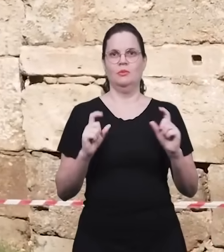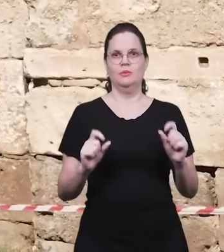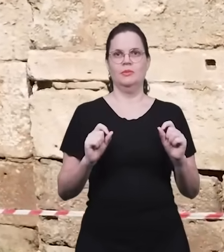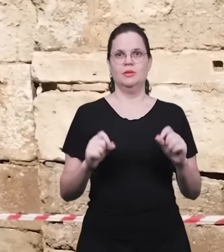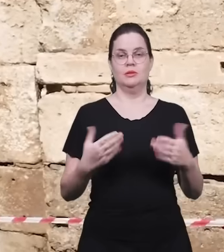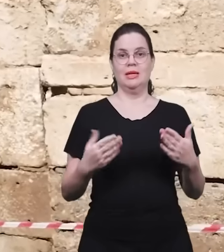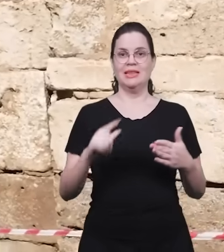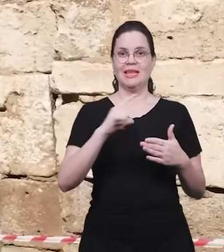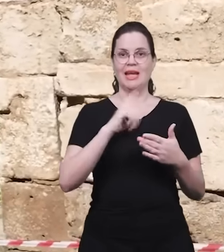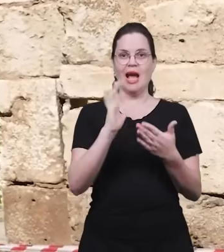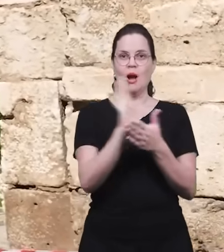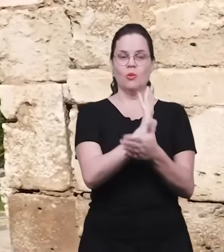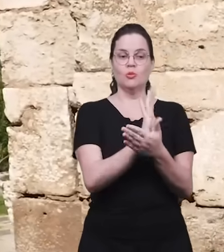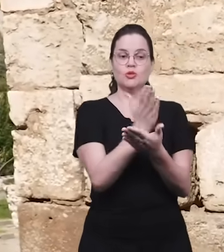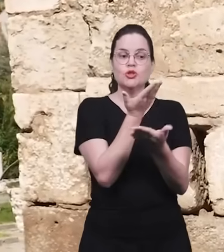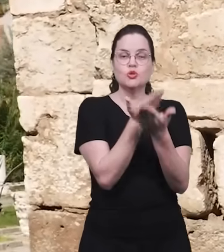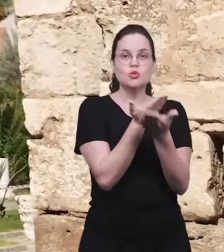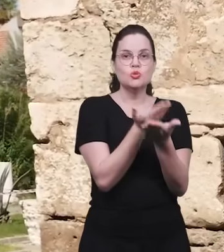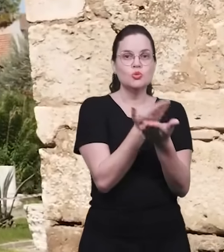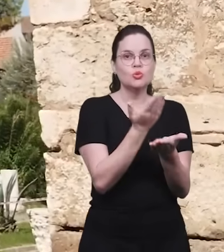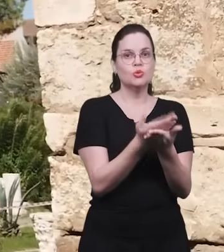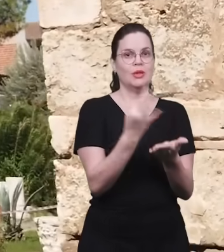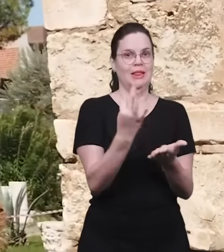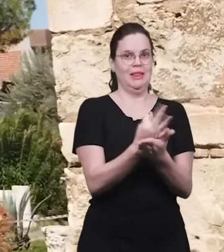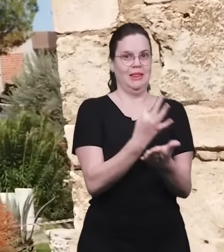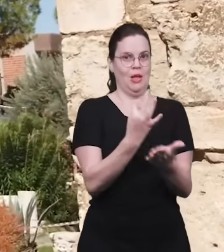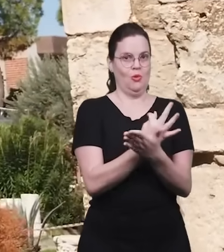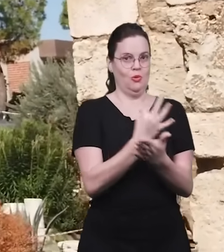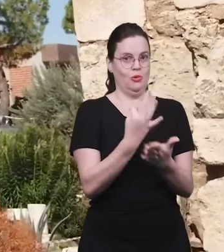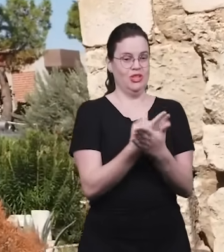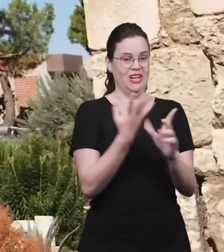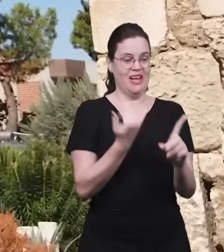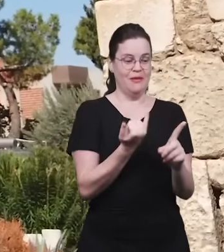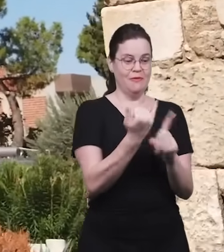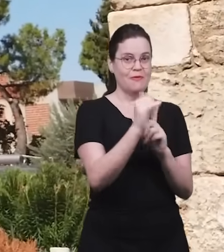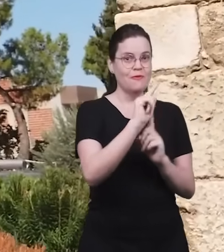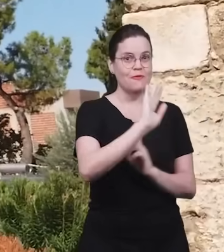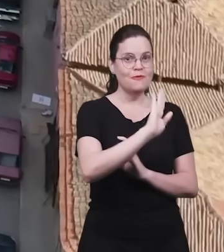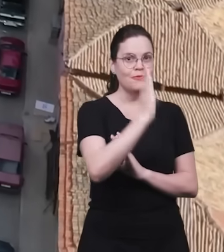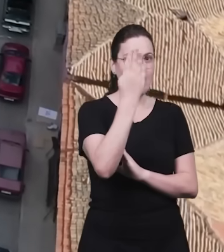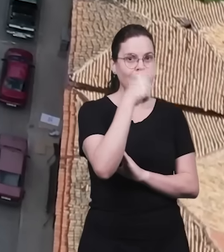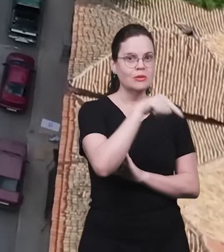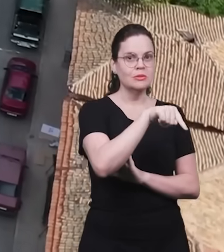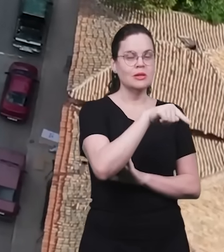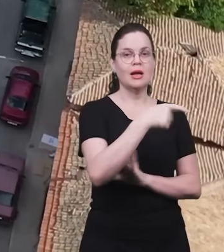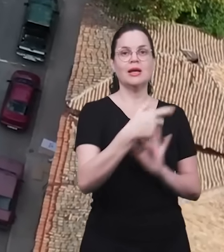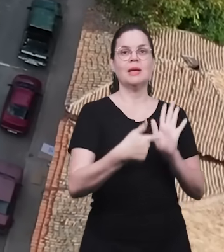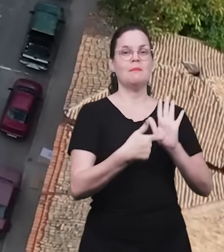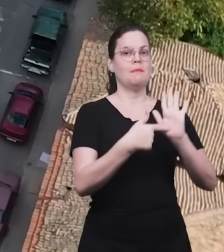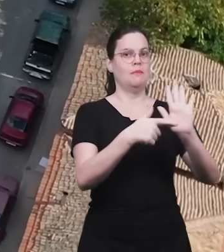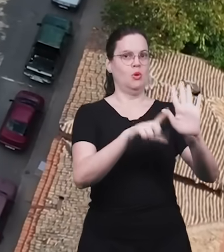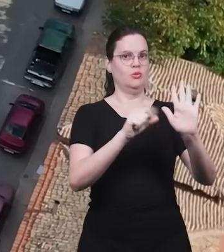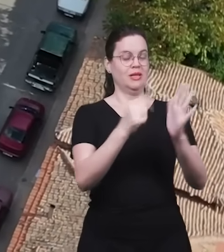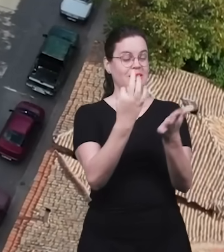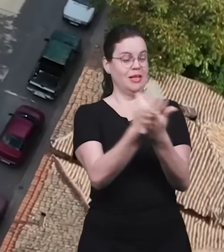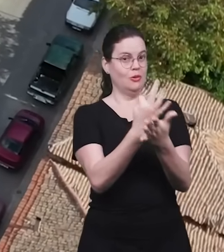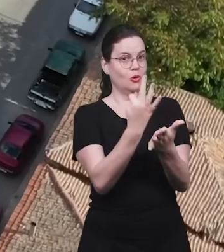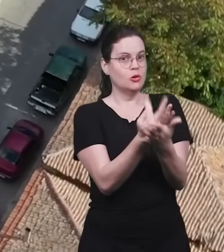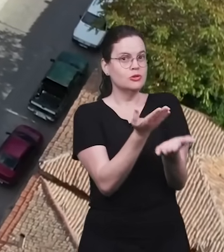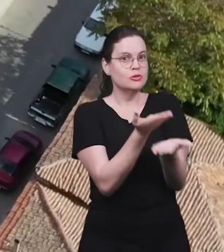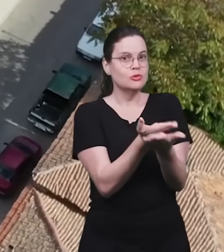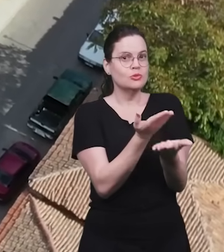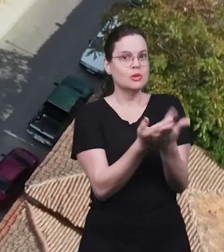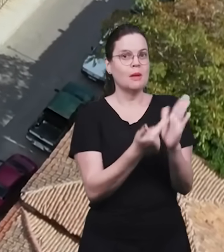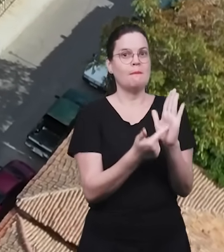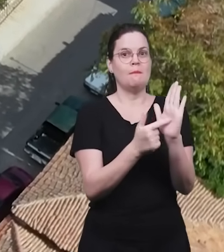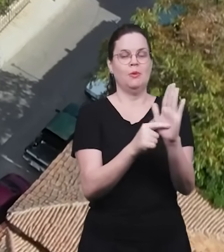chamada teológica do falso profetismo, quando começa a afirmar que